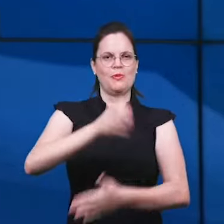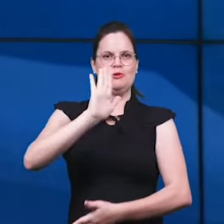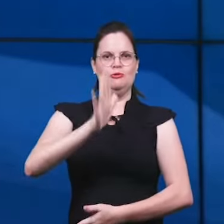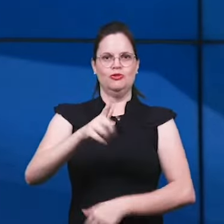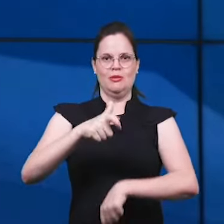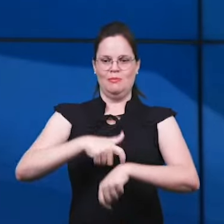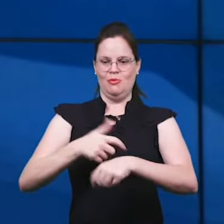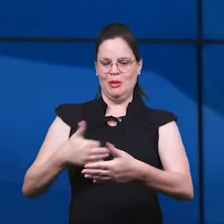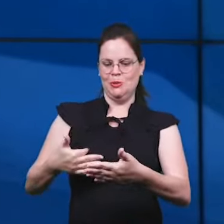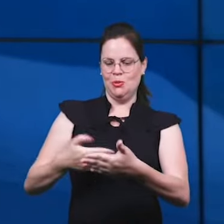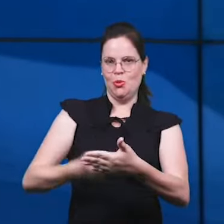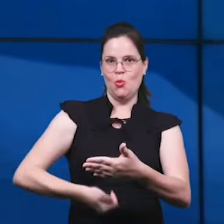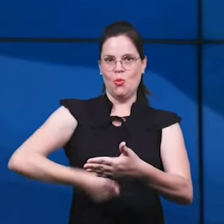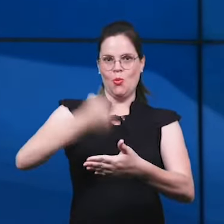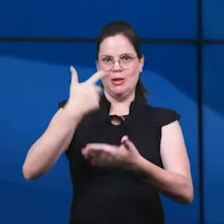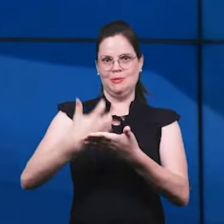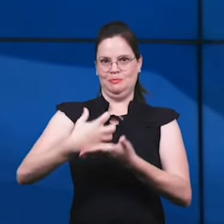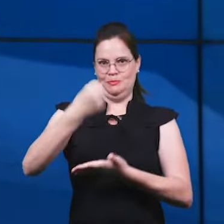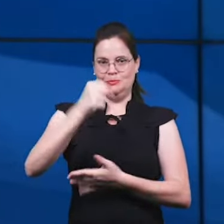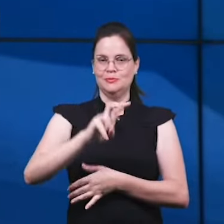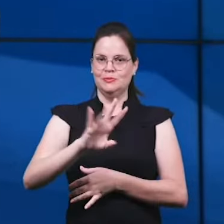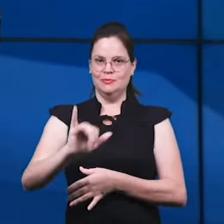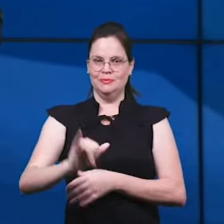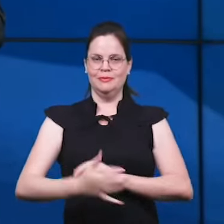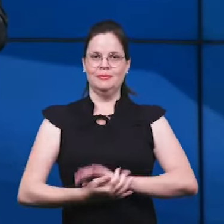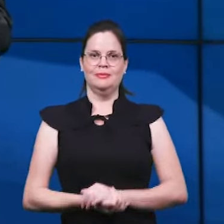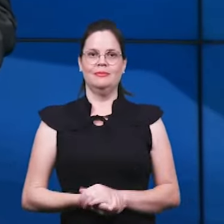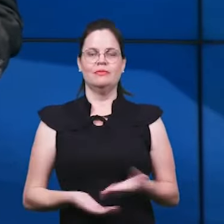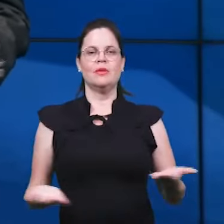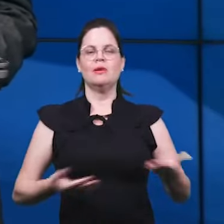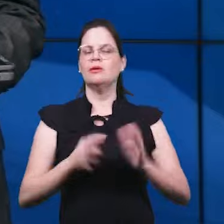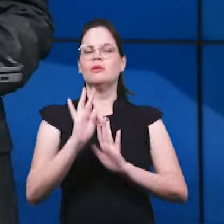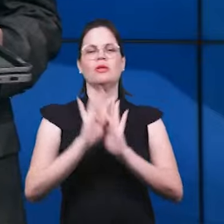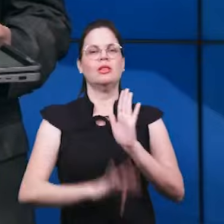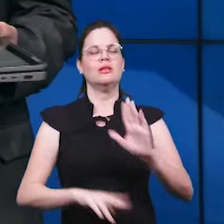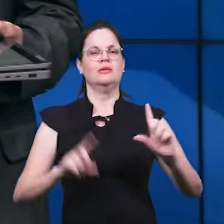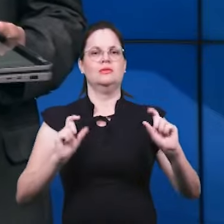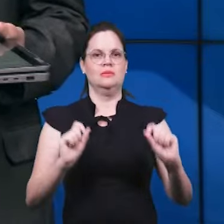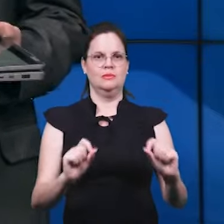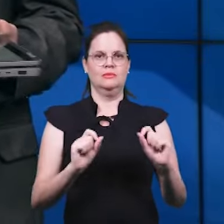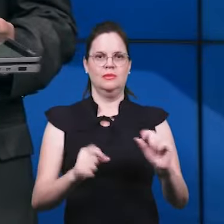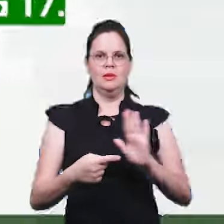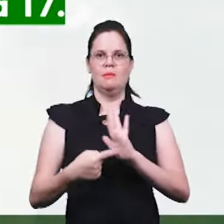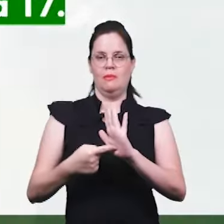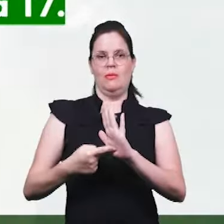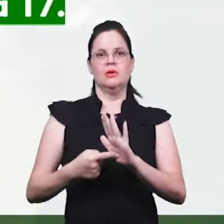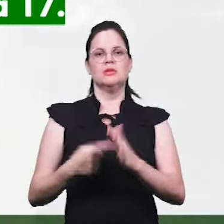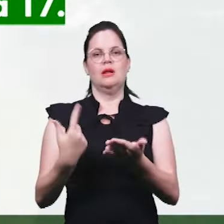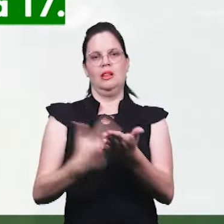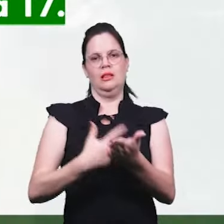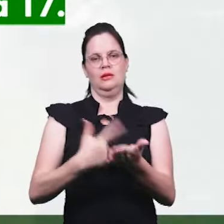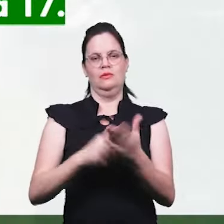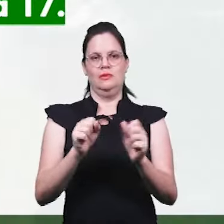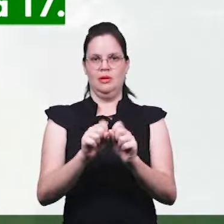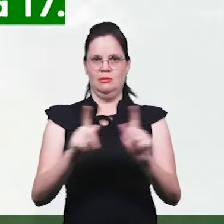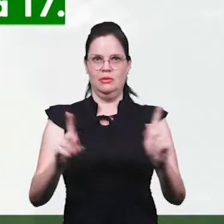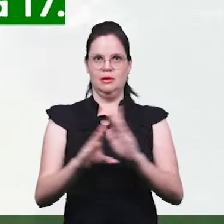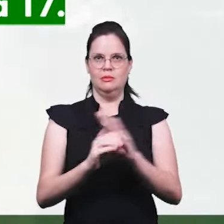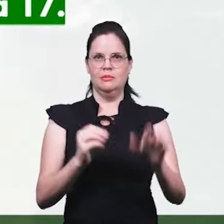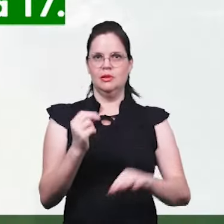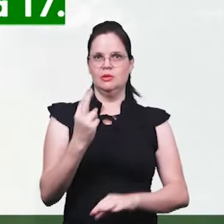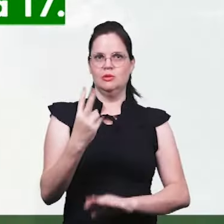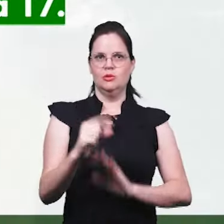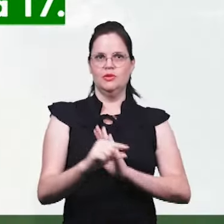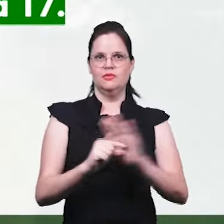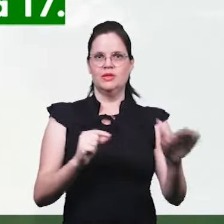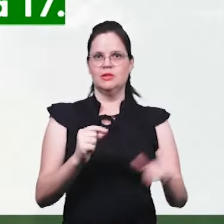no preparo da igreja para o arrebatamento. E o texto bíblico hoje está baseado em Apocalipse capítulo 2, dos